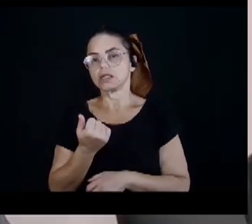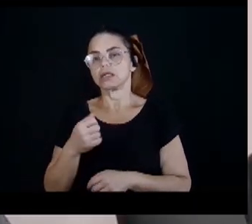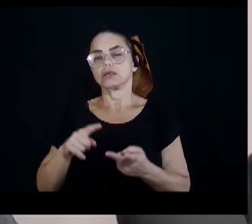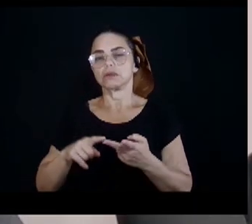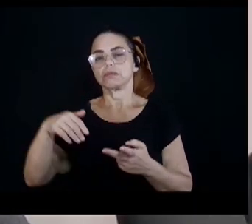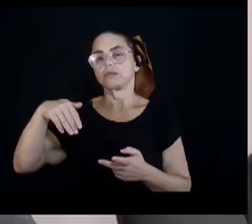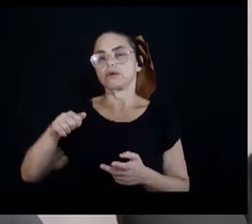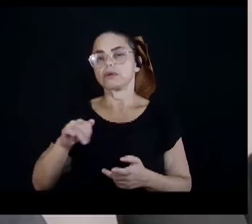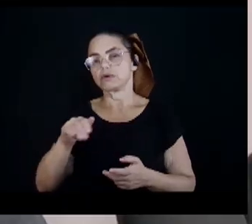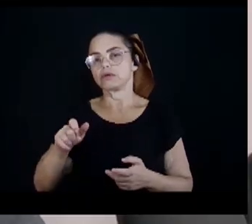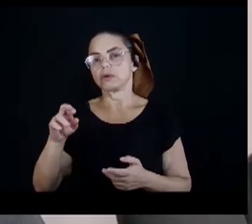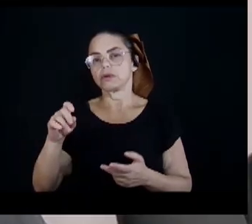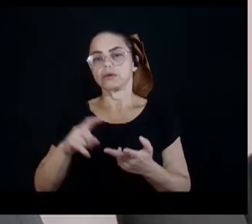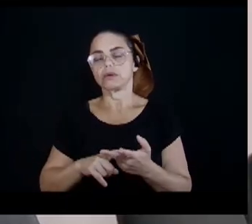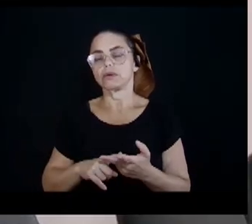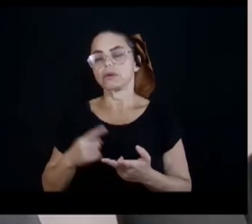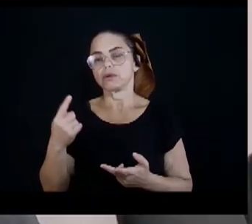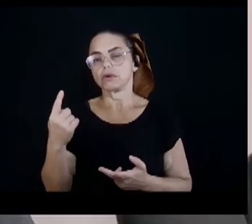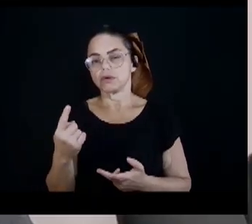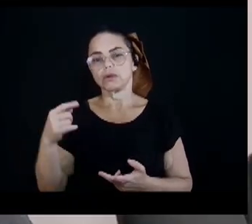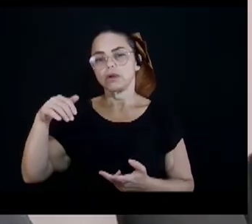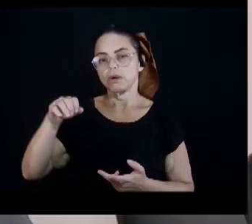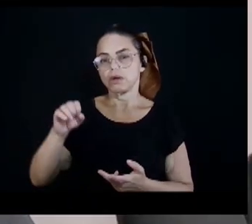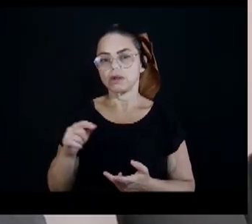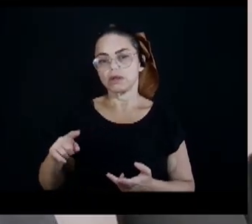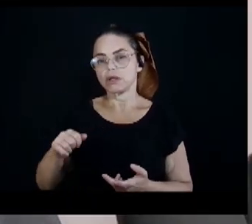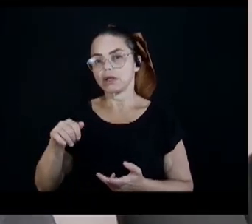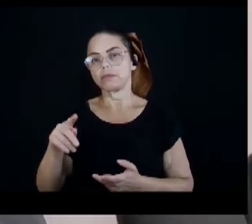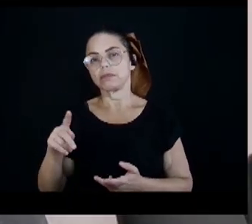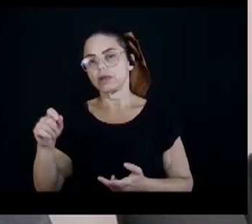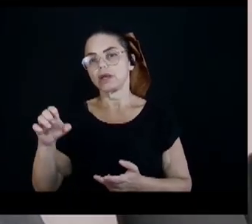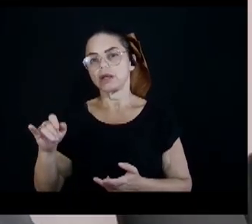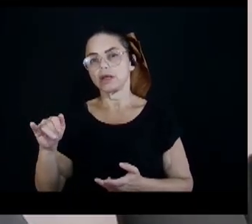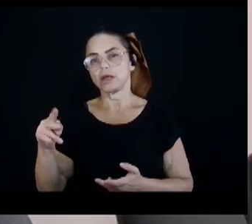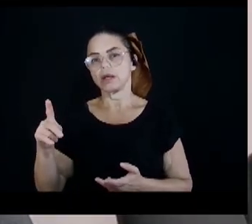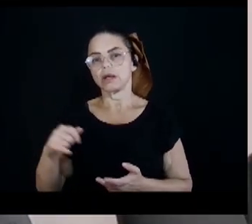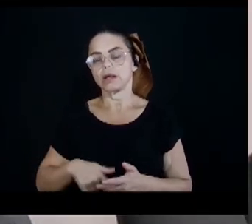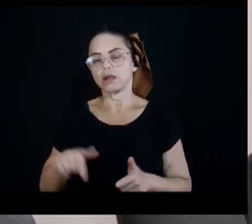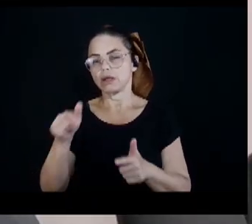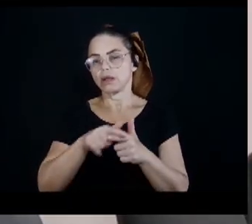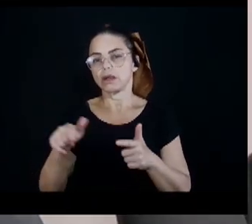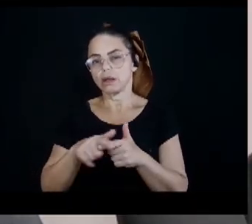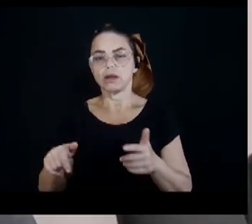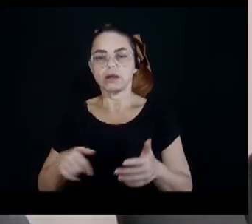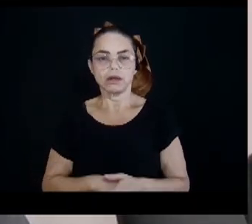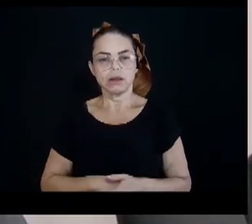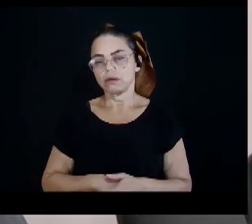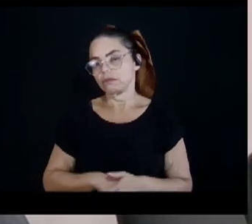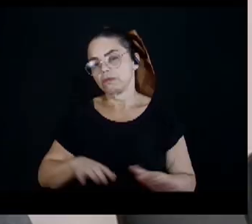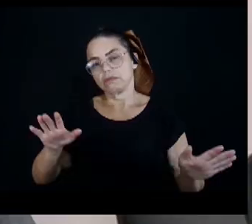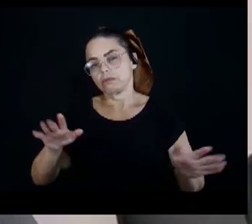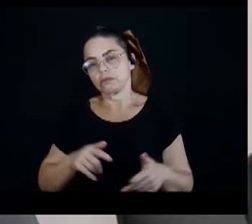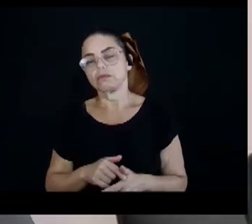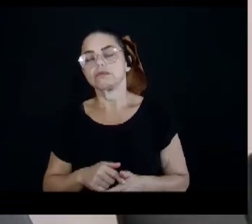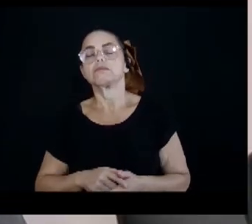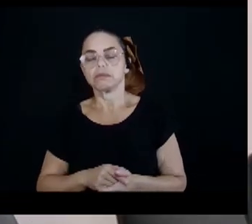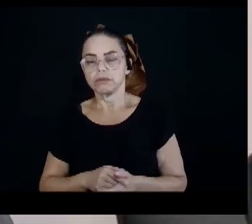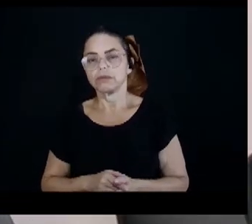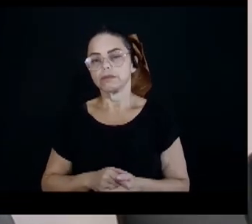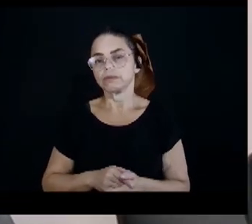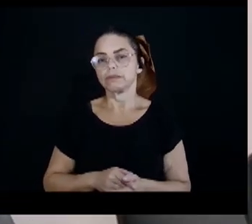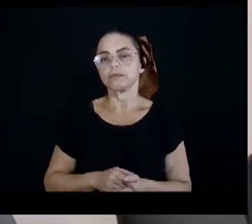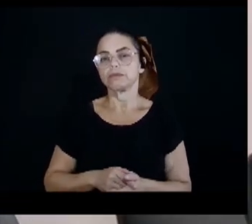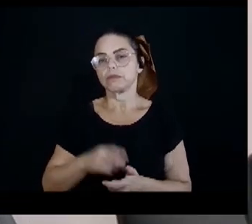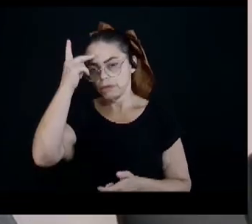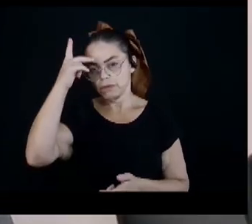lá e do Wegovy, que são pessoas que talvez tiveram problema de pâncreas que não podiam nem tomar o medicamento. Uhum. Então, milhões de pessoas tomando e 6